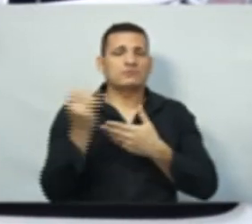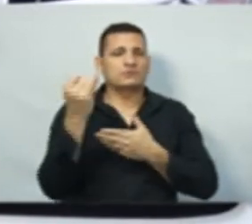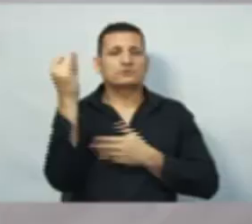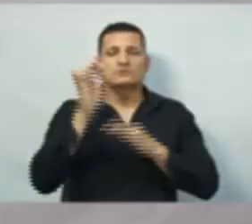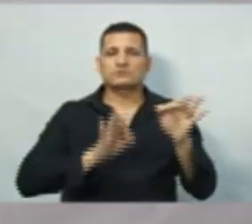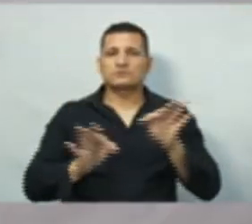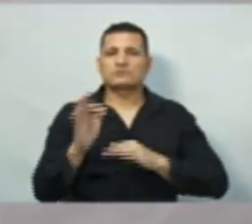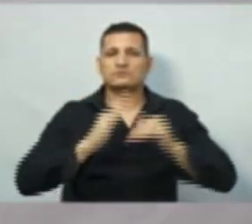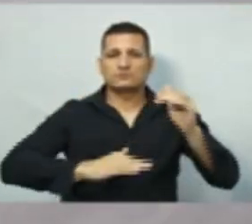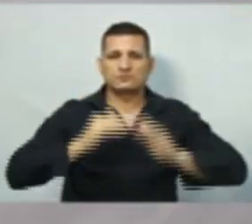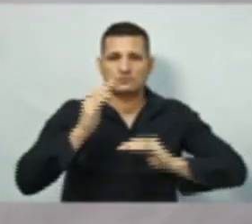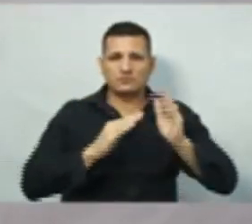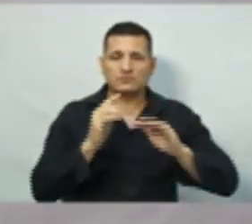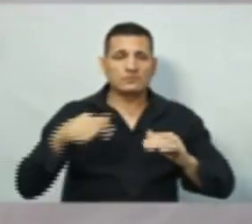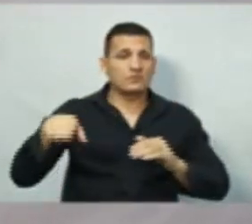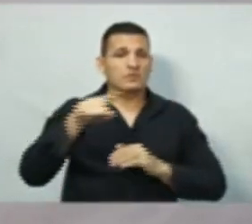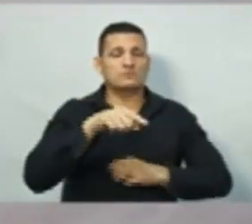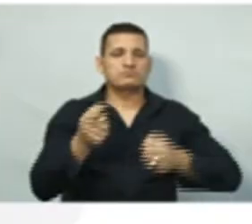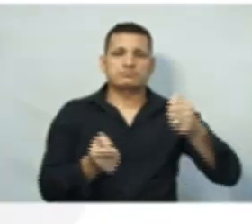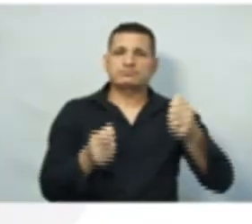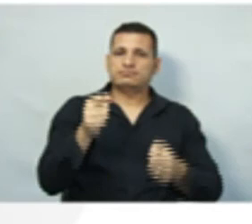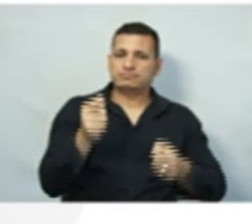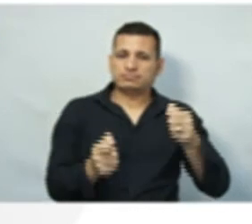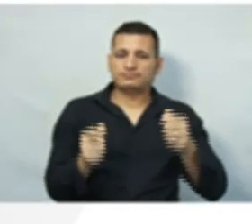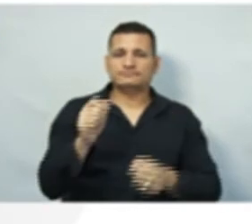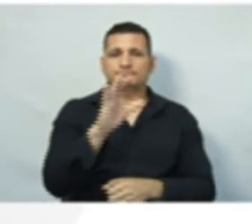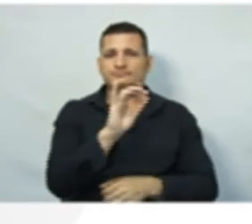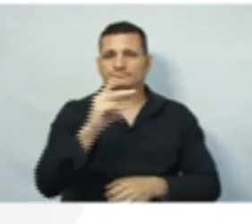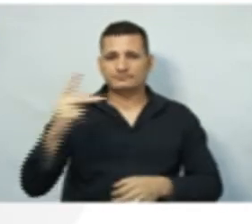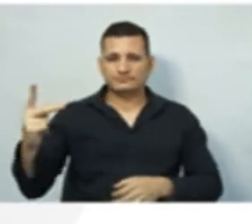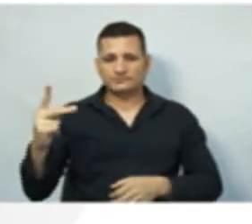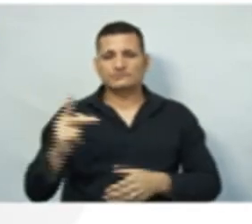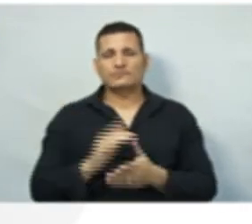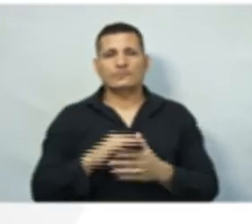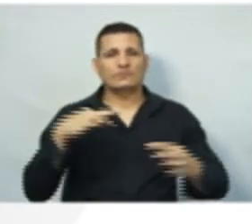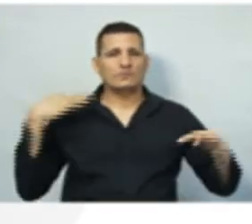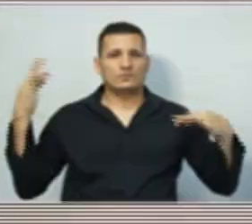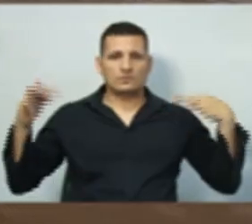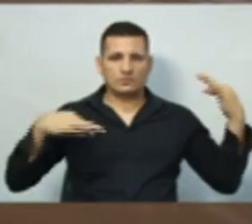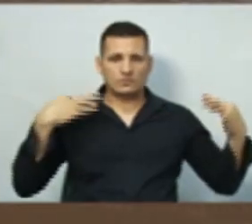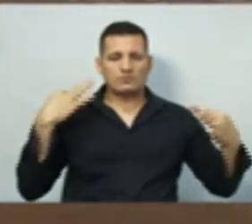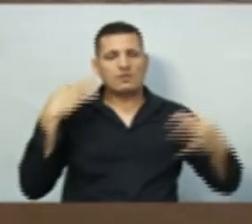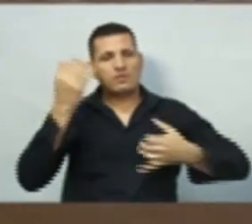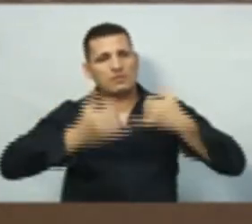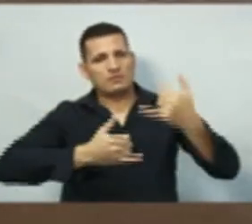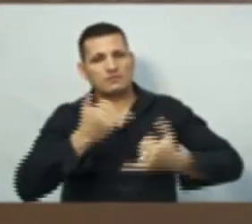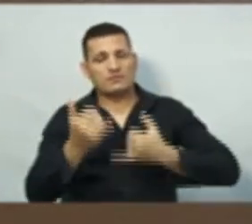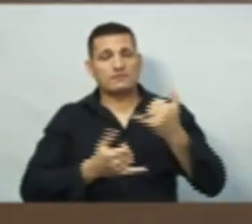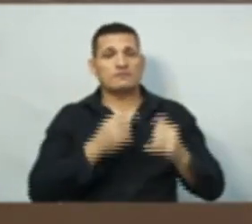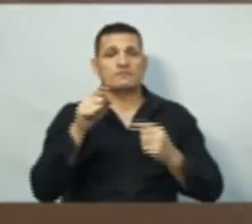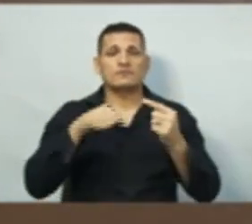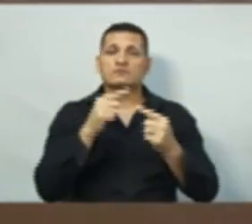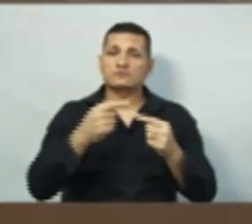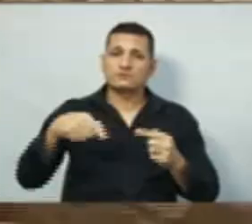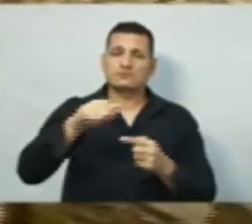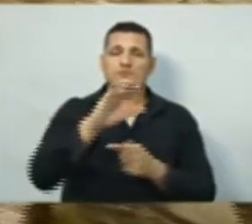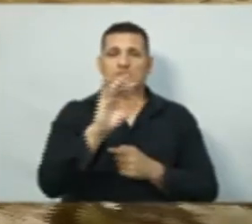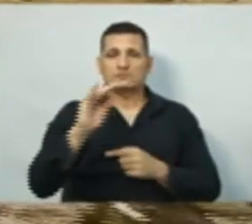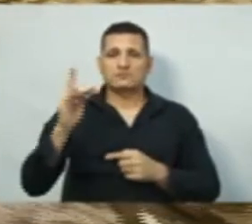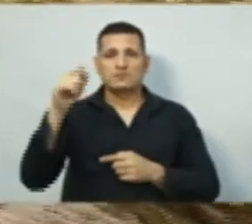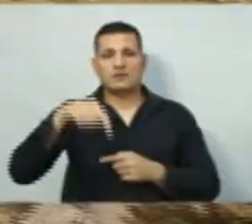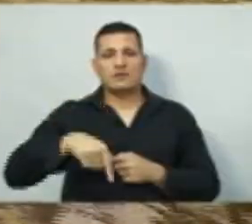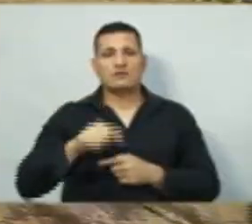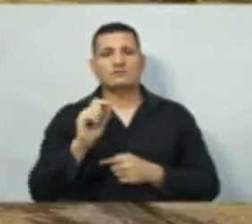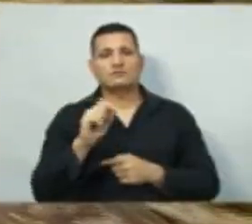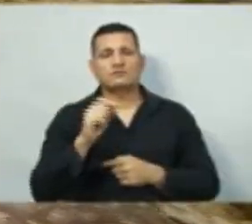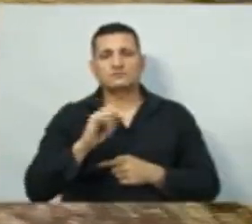profissionalização desses motoristas. Cooperativismo de turismo e lazer. O objetivo das cooperativas de turismo e lazer